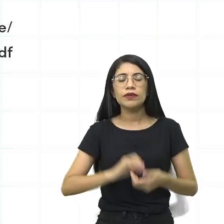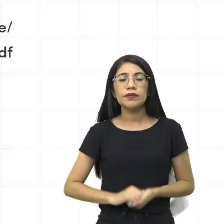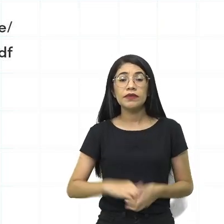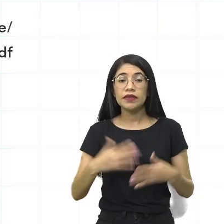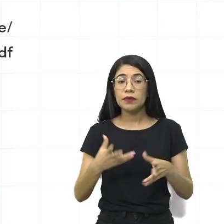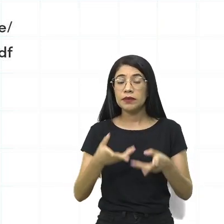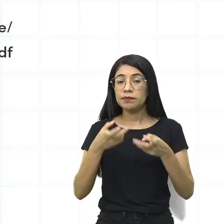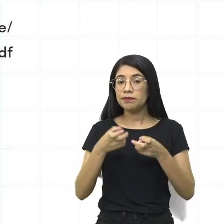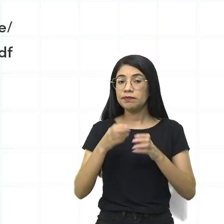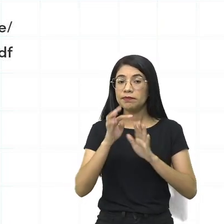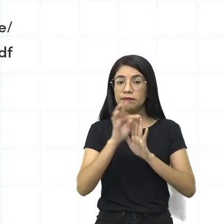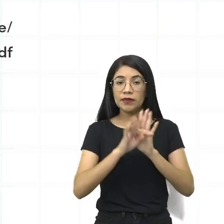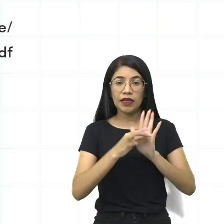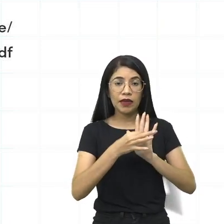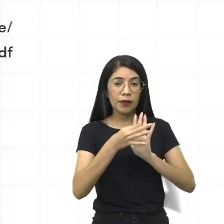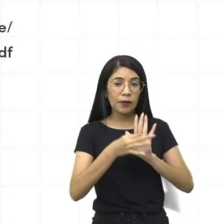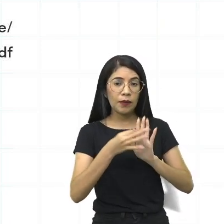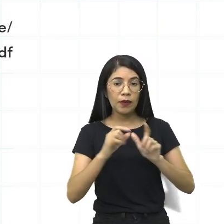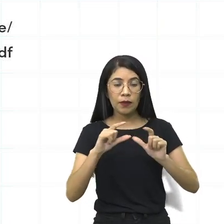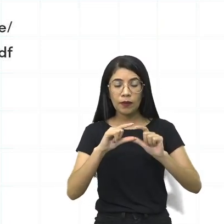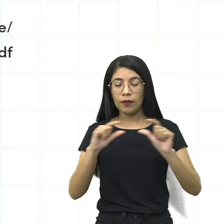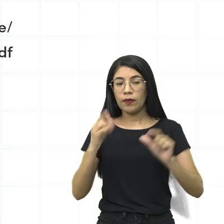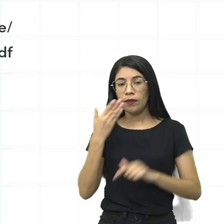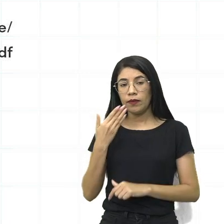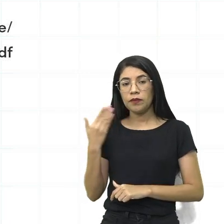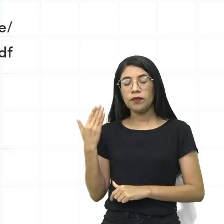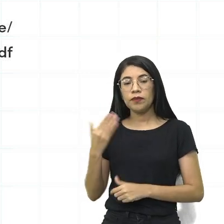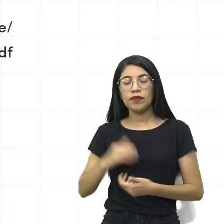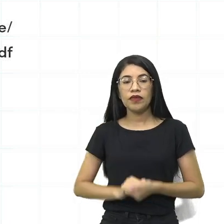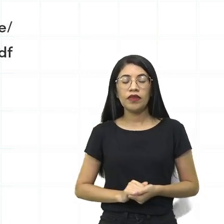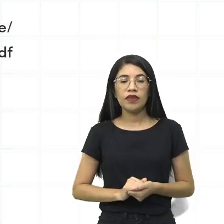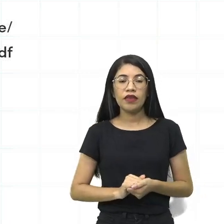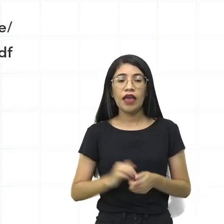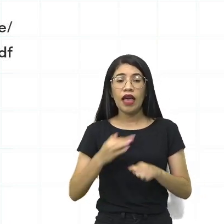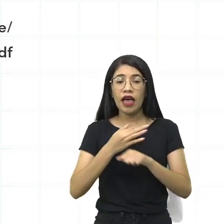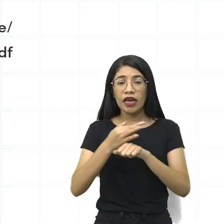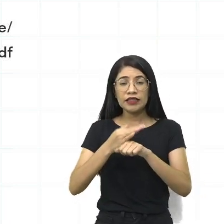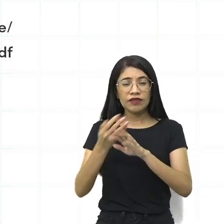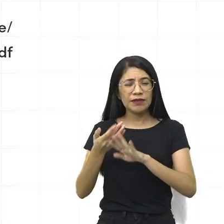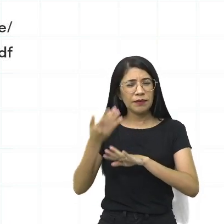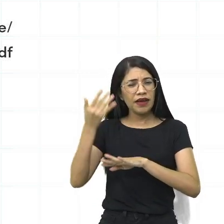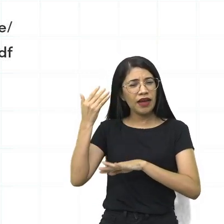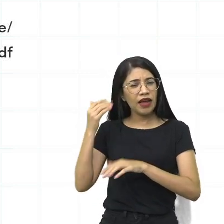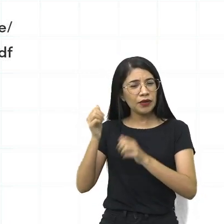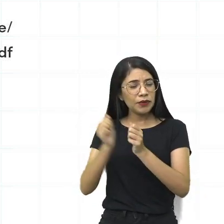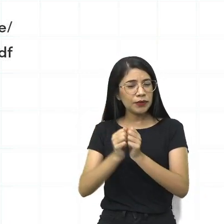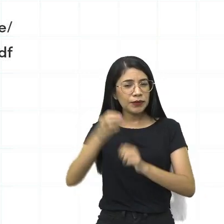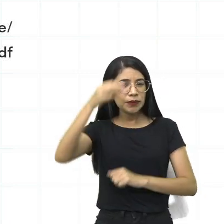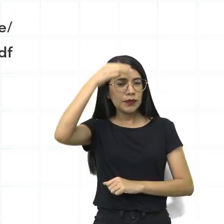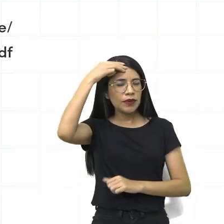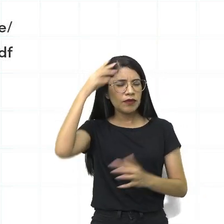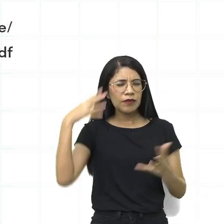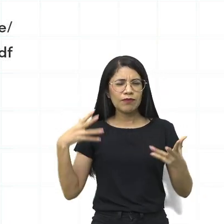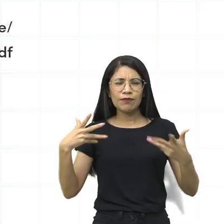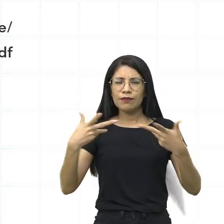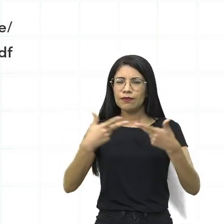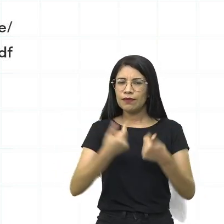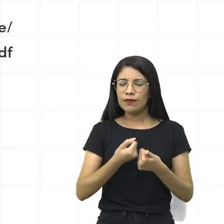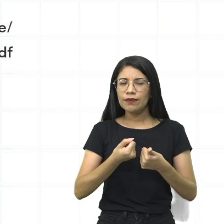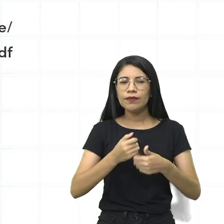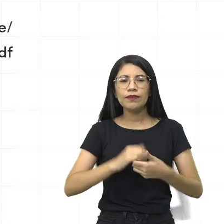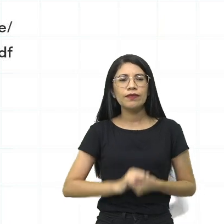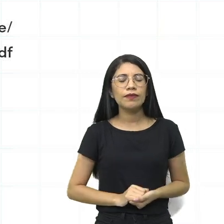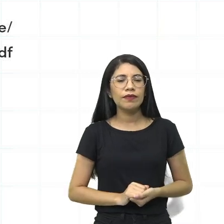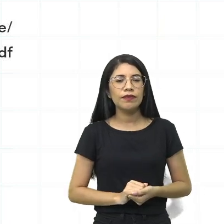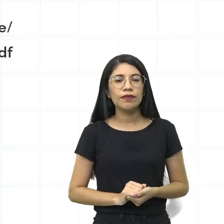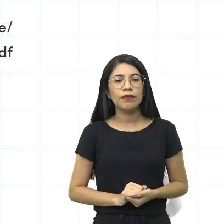a opinião, né, no seguinte trecho, tá? Aquelas férias com os sobrinhos tinham sido maravilhosas. Diz